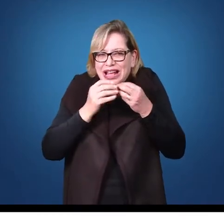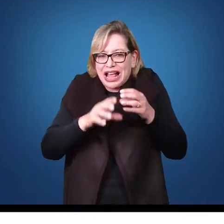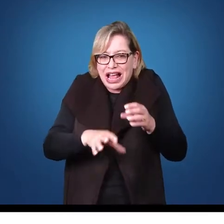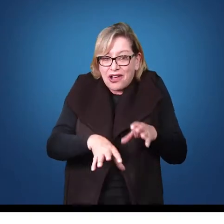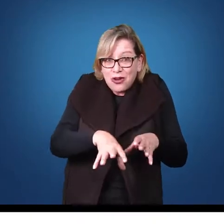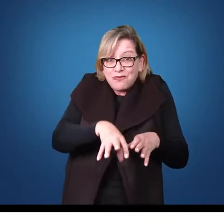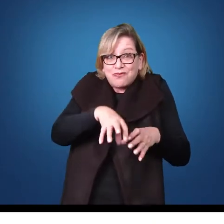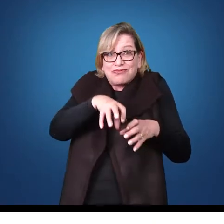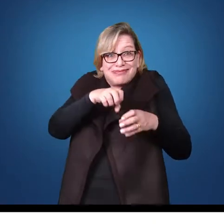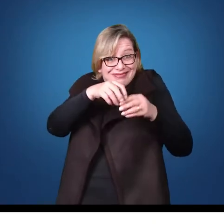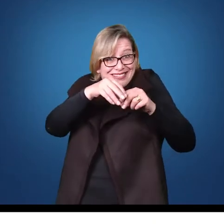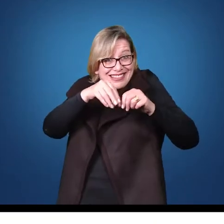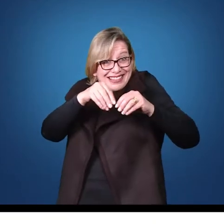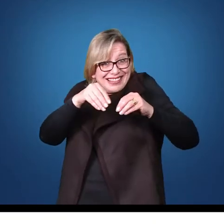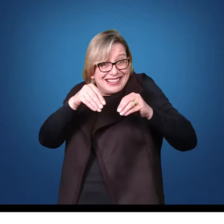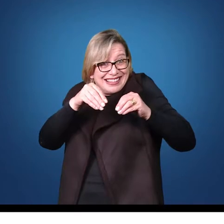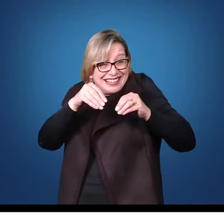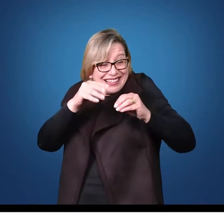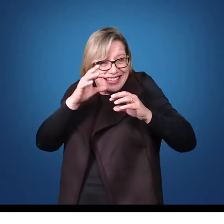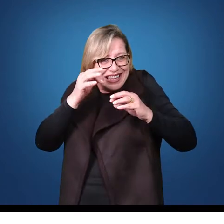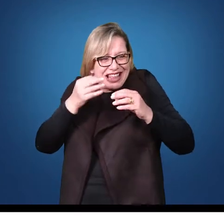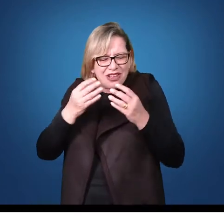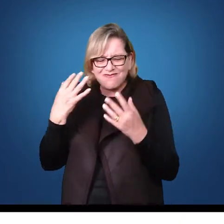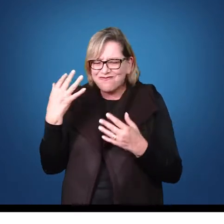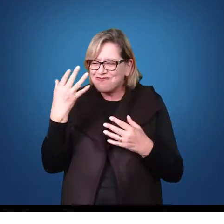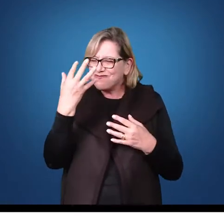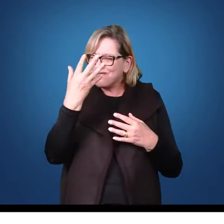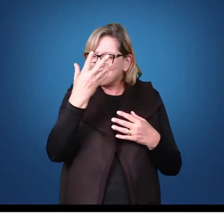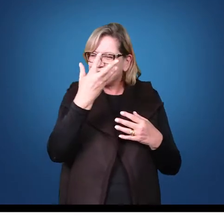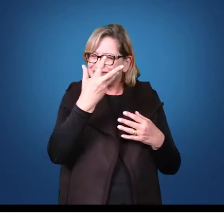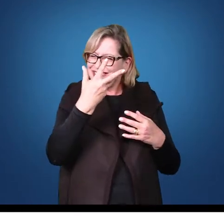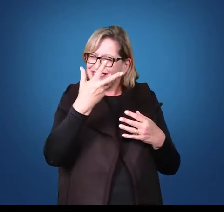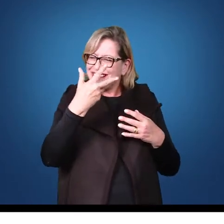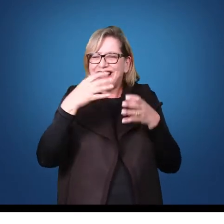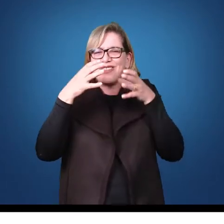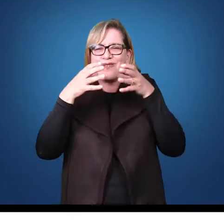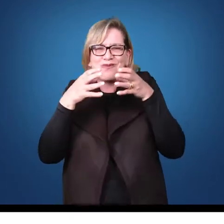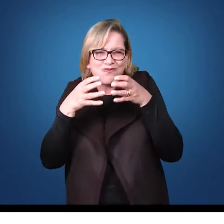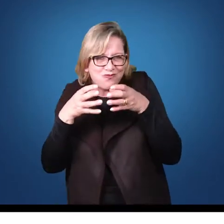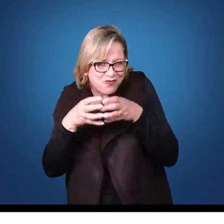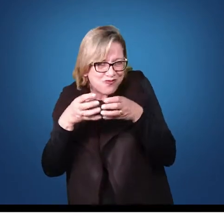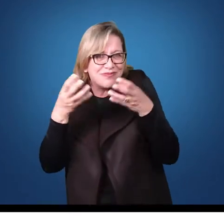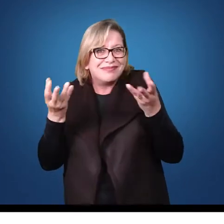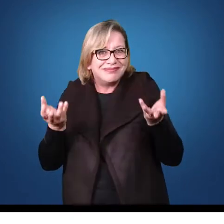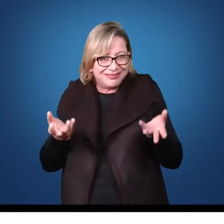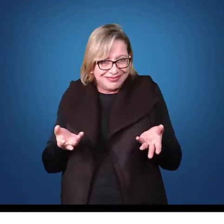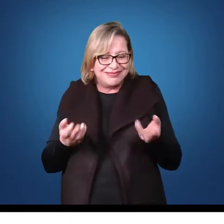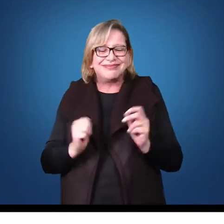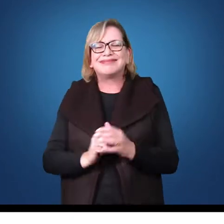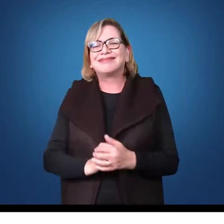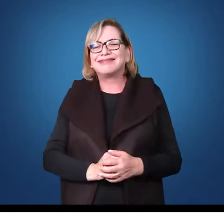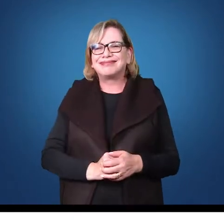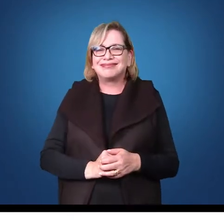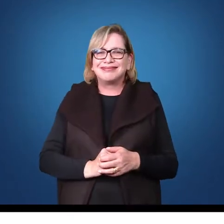Tirado agora da terra, um maravilhoso de um rabanete.